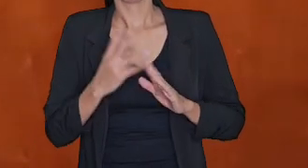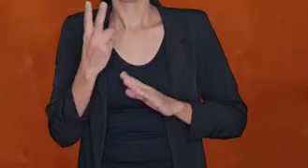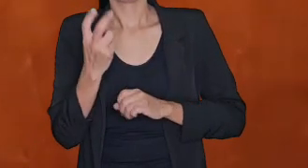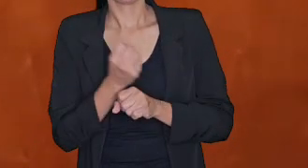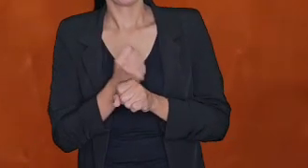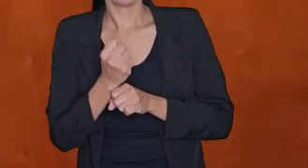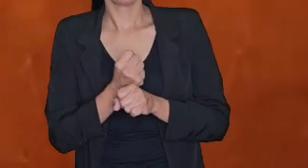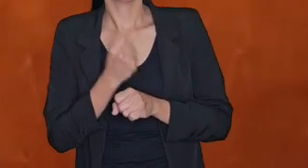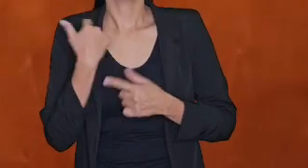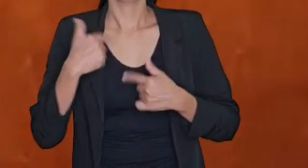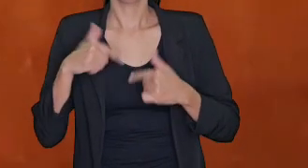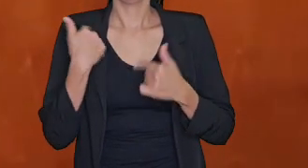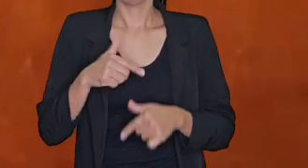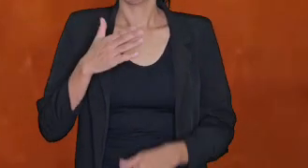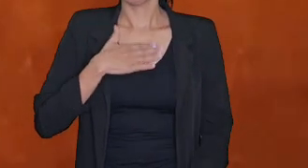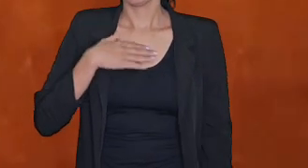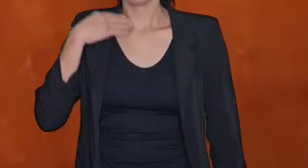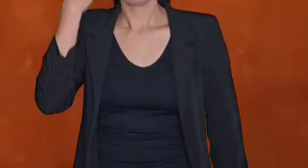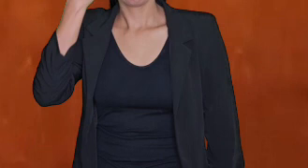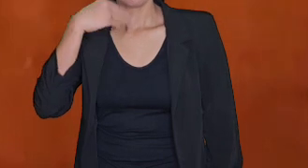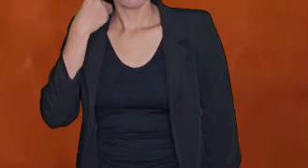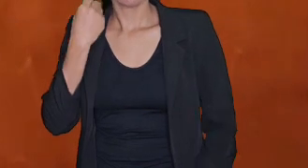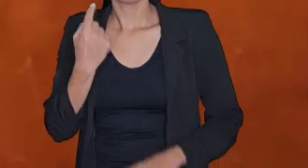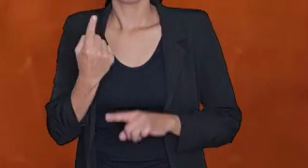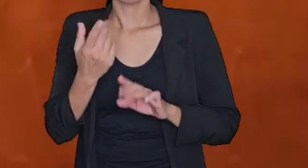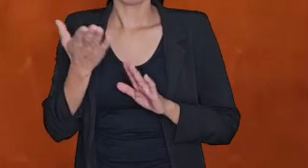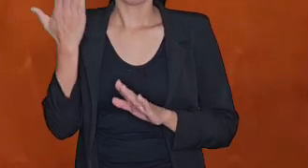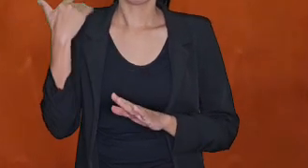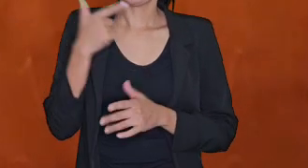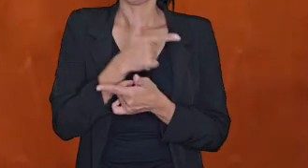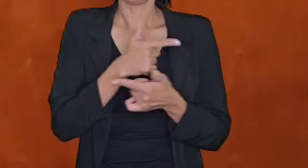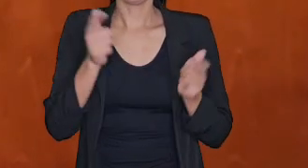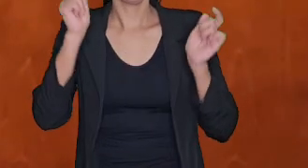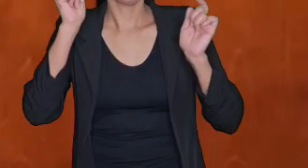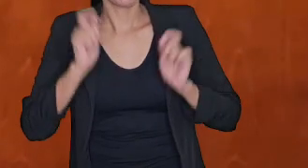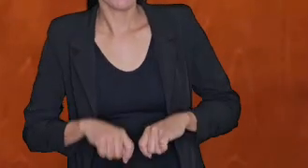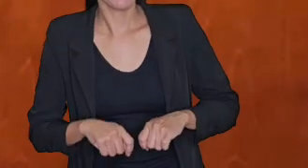Eu cheguei a ser registrador imobiliário durante 2 anos e a minha